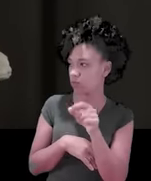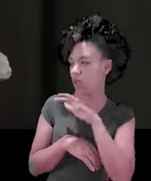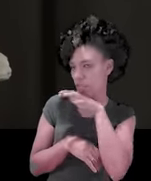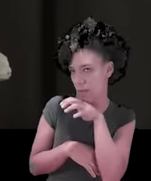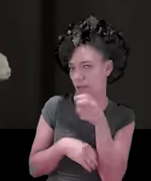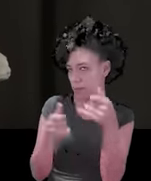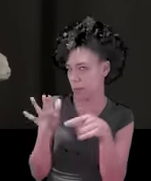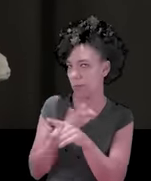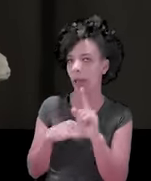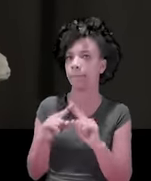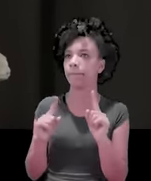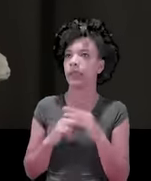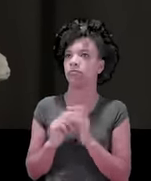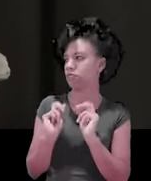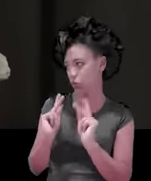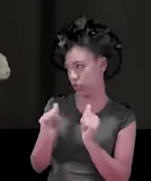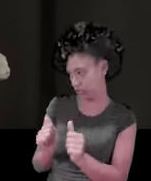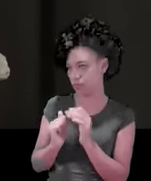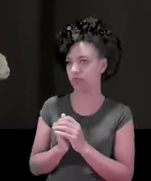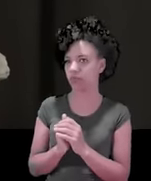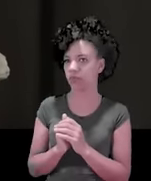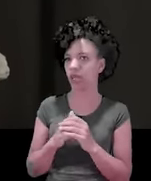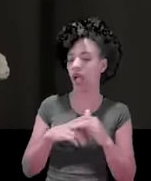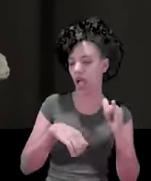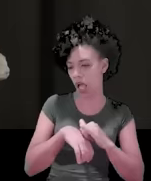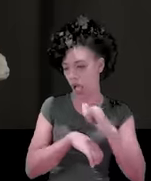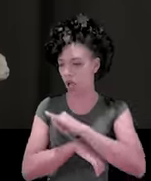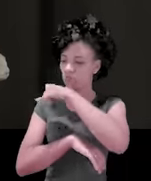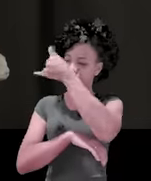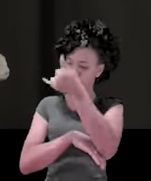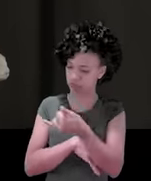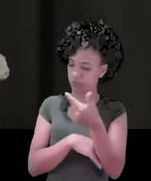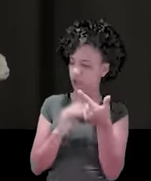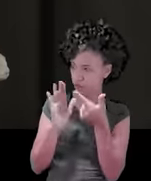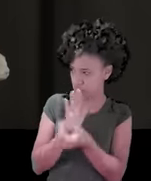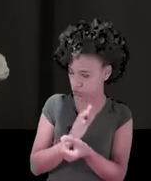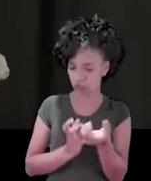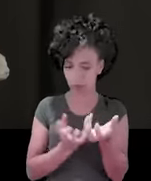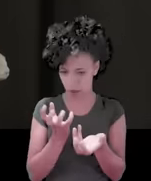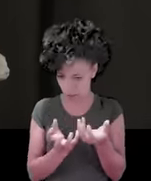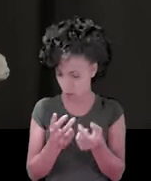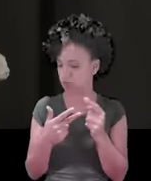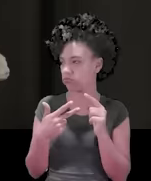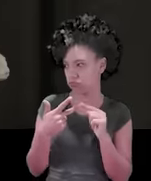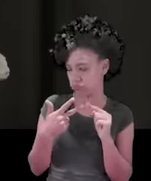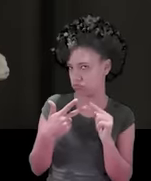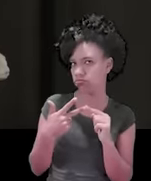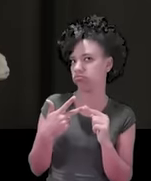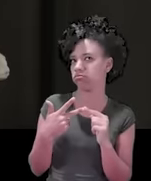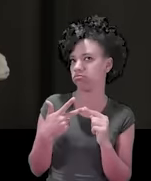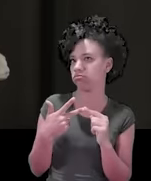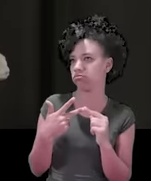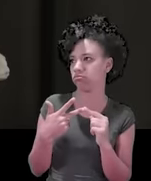dos animais mas é tato caiu você fugiu do Da onde vai pegar fogo e